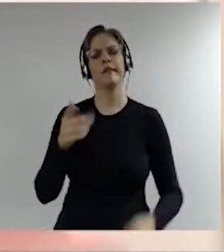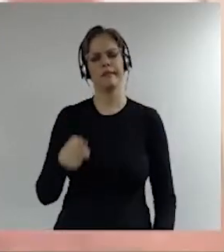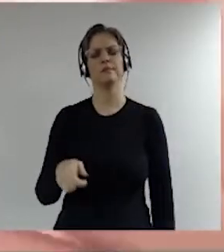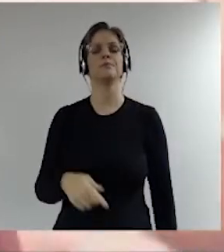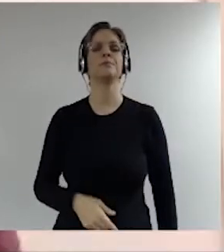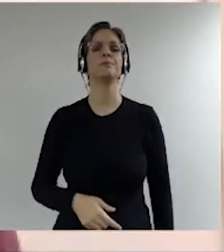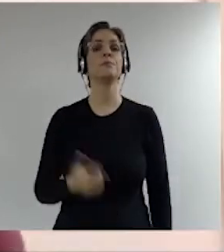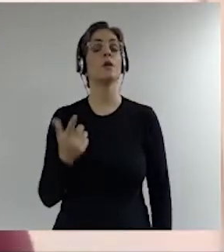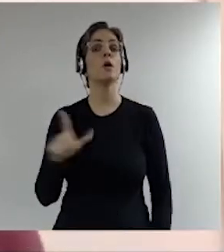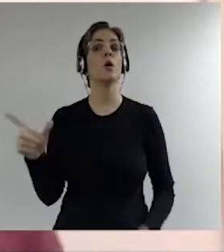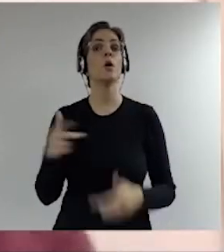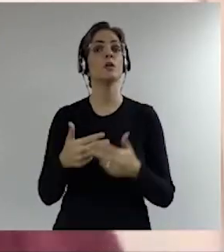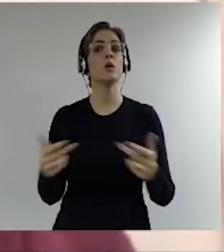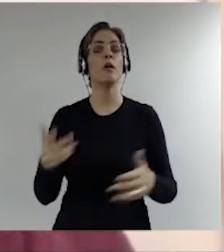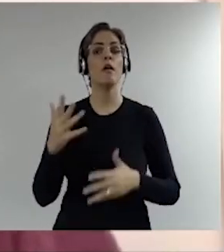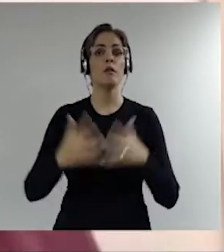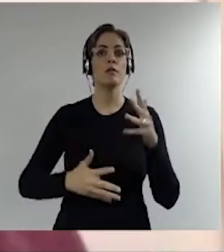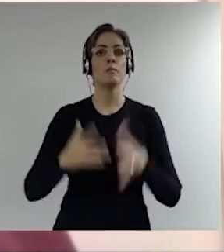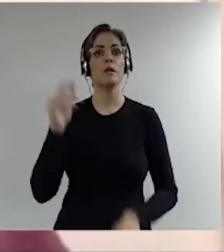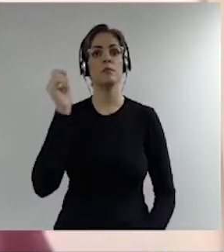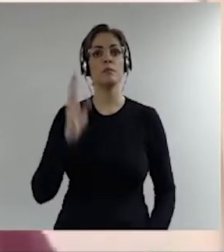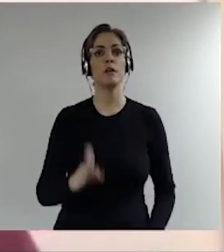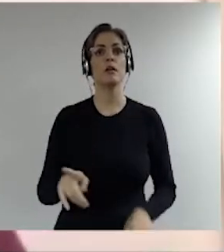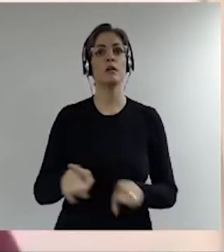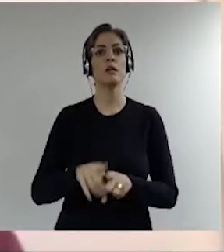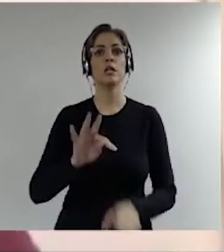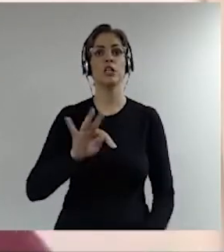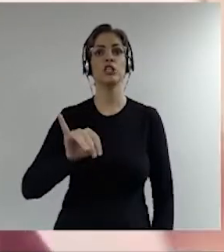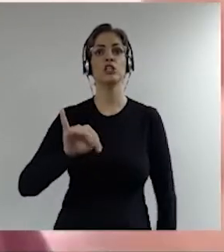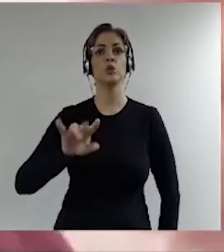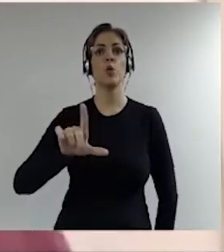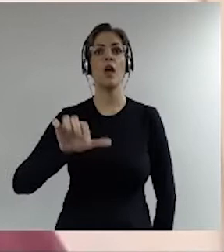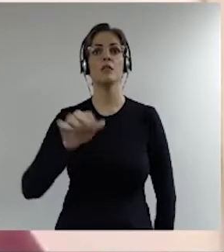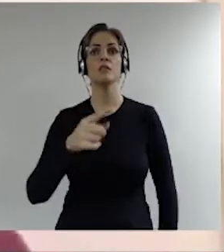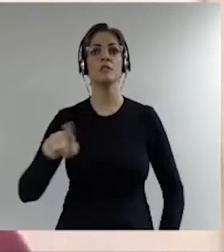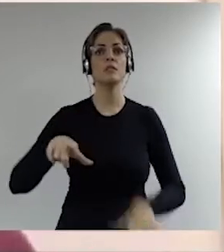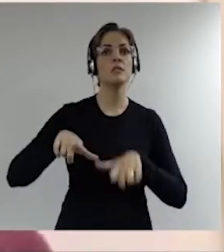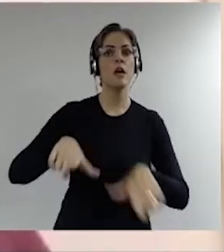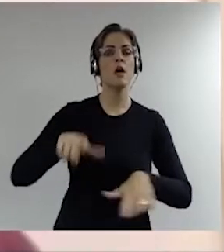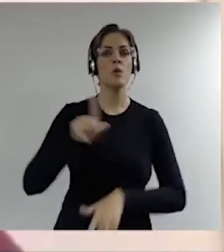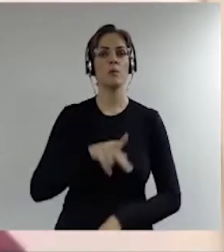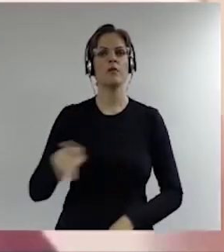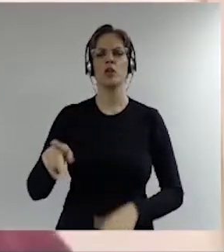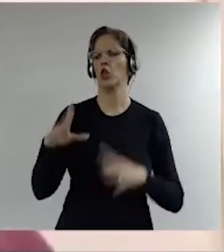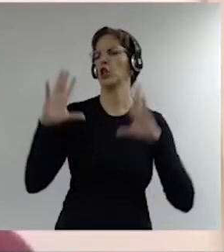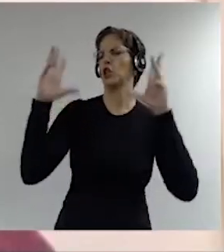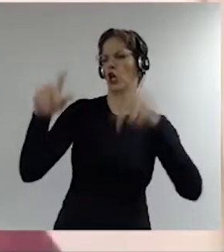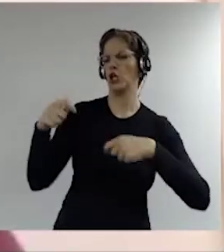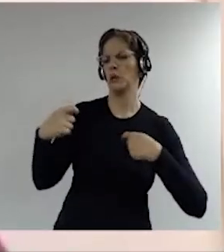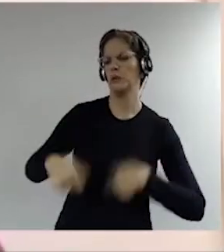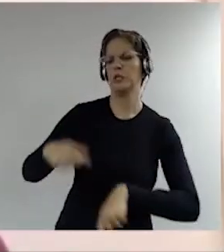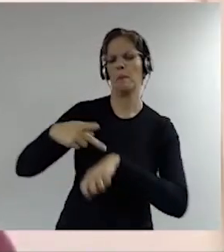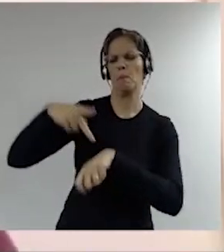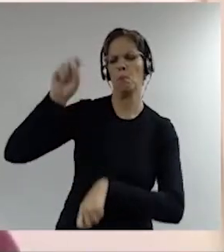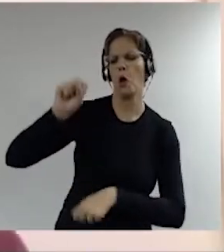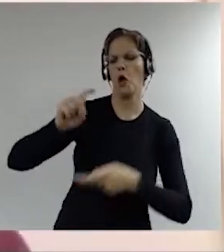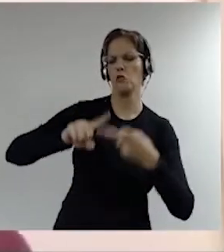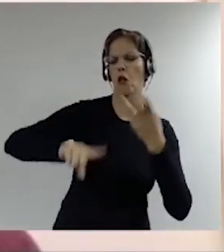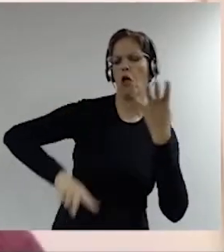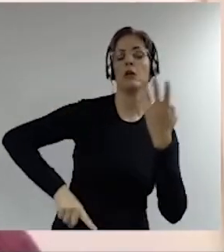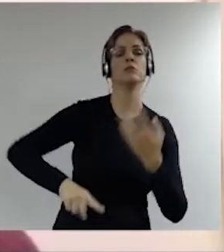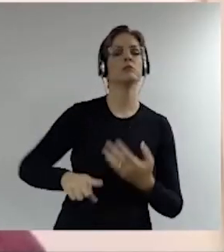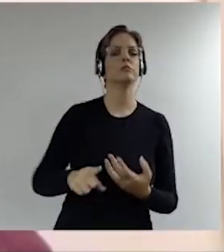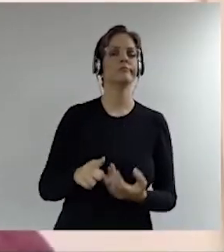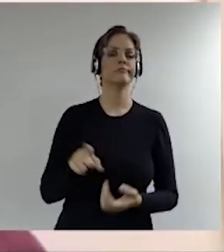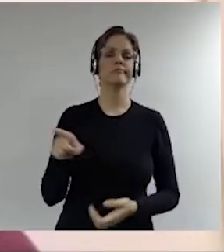Né? Outra coisa formal que atrapalha muito o Brasil, titulação de professores. Vamos ter todos os professores com título, com graduação, pós-graduação. Não